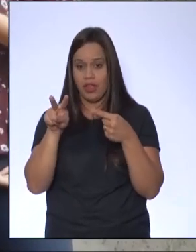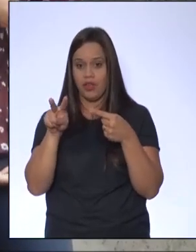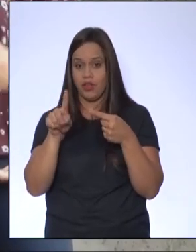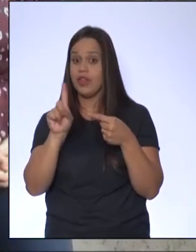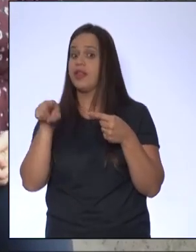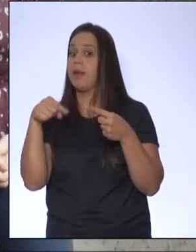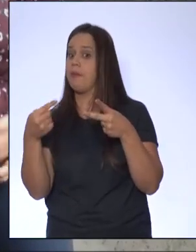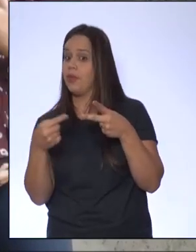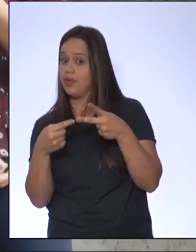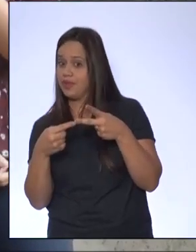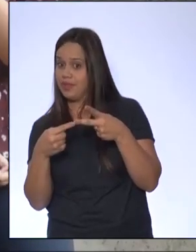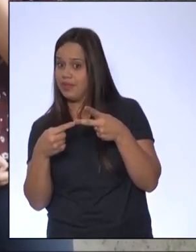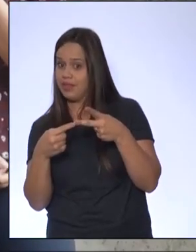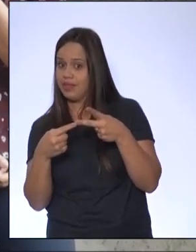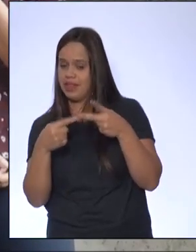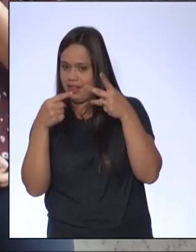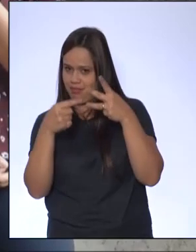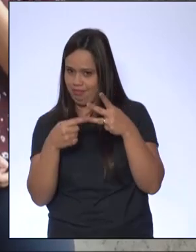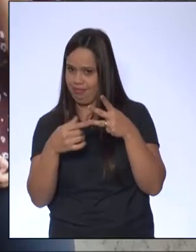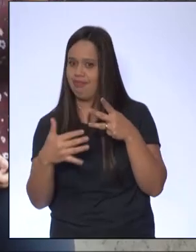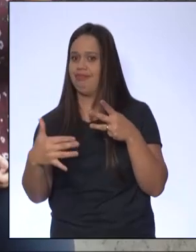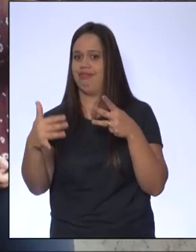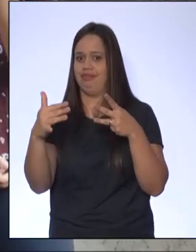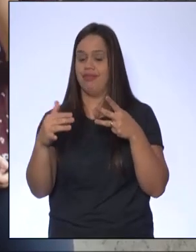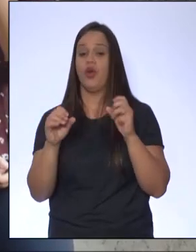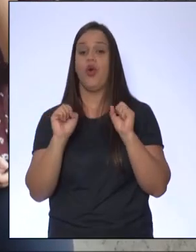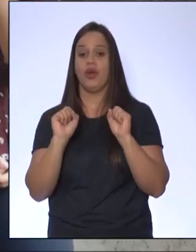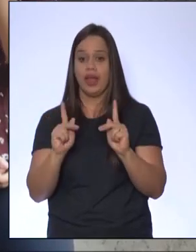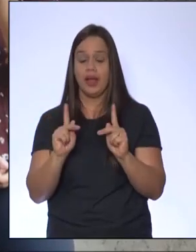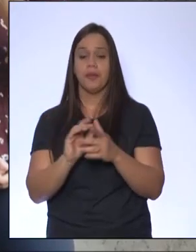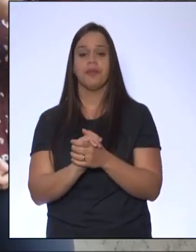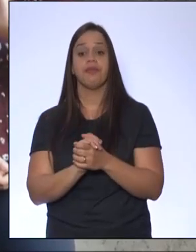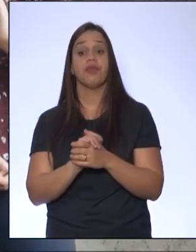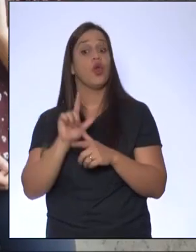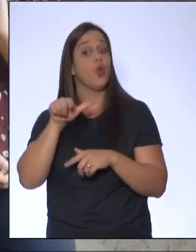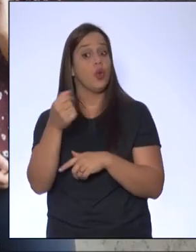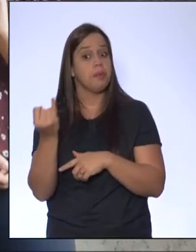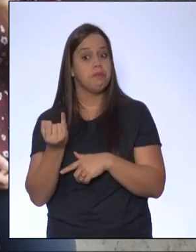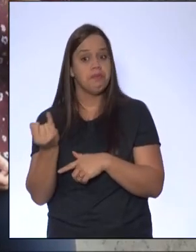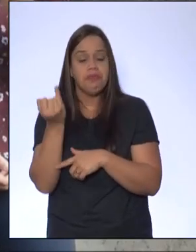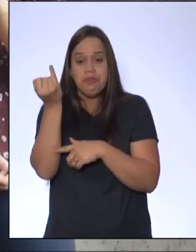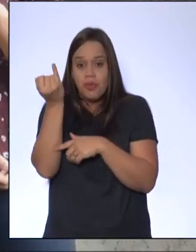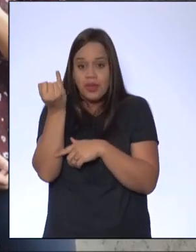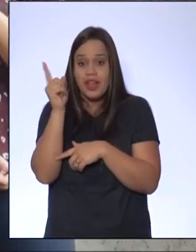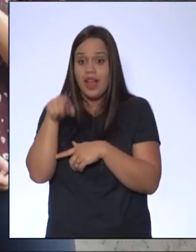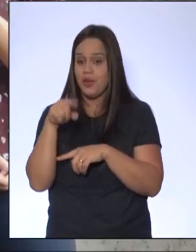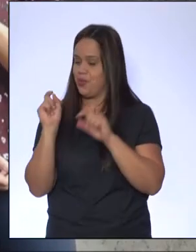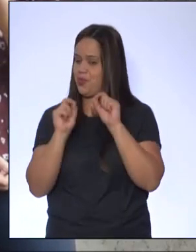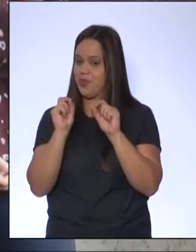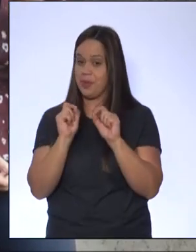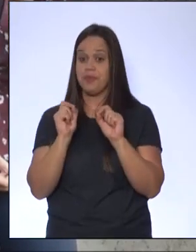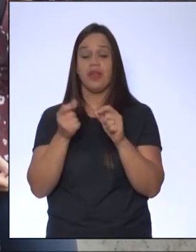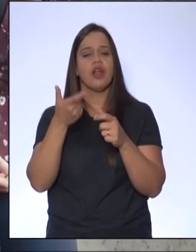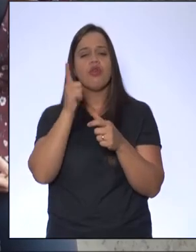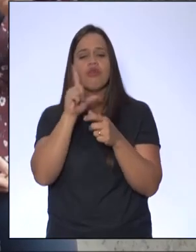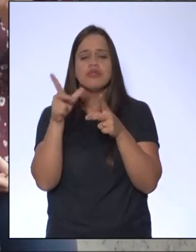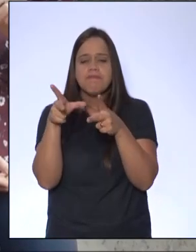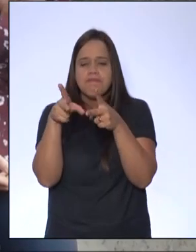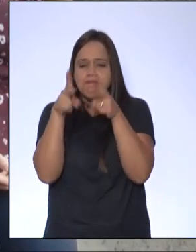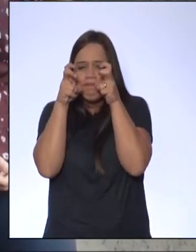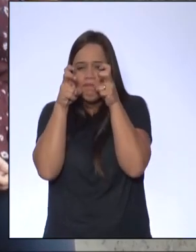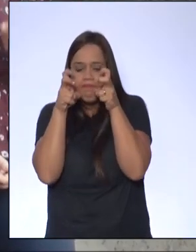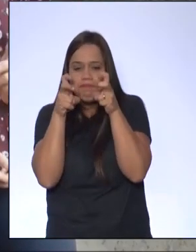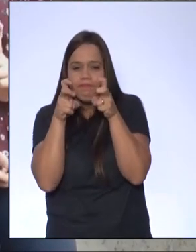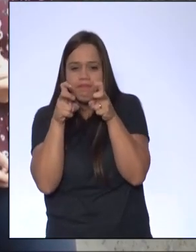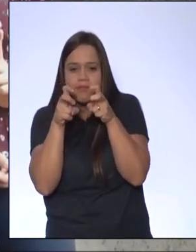eu vou para o segundo plano e assim por diante. Outra coisa importante nessa etapa é conseguir identificar quais